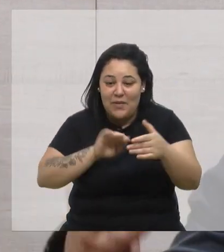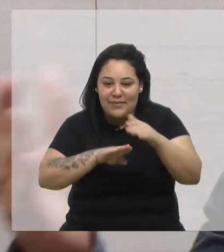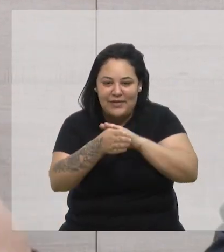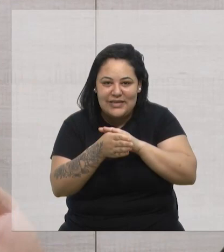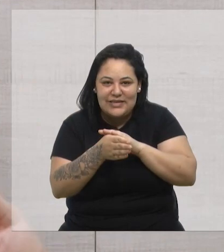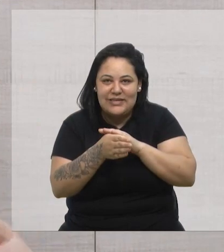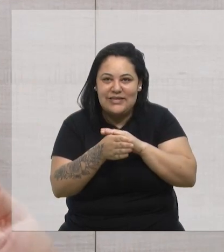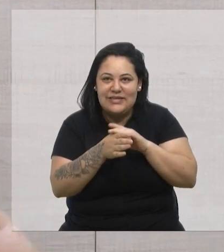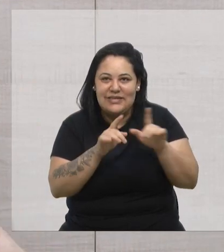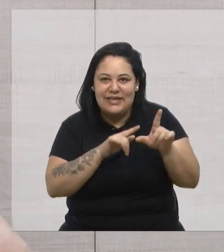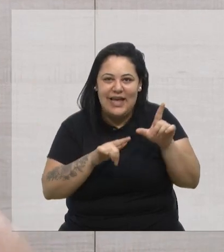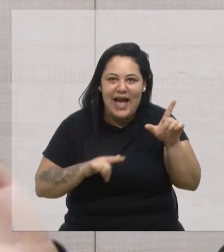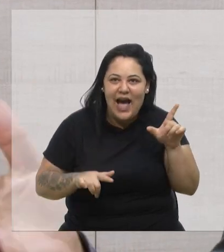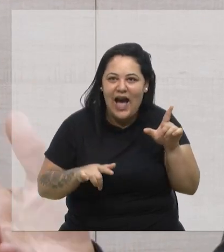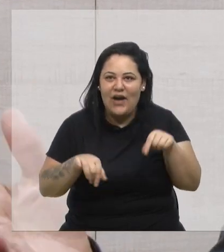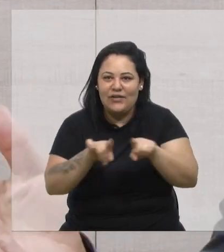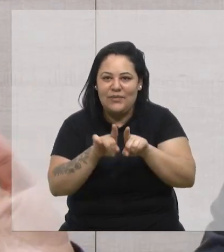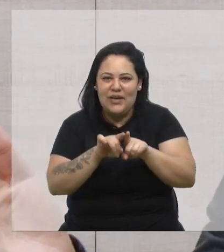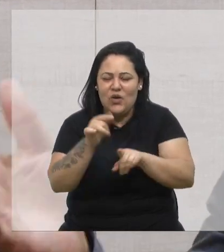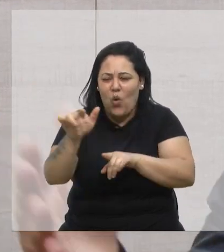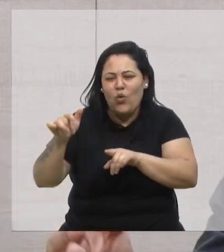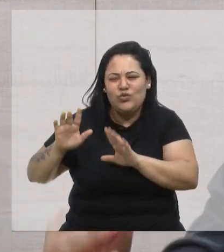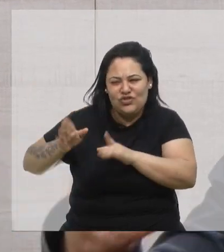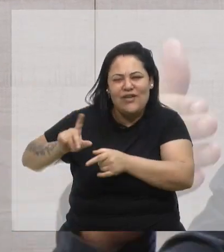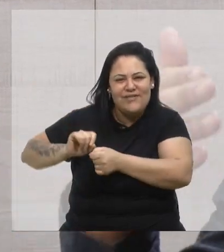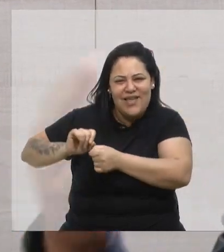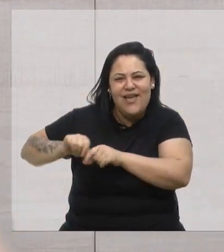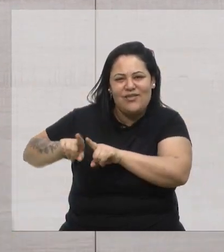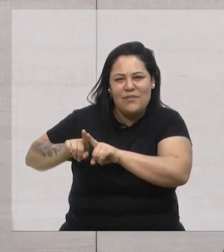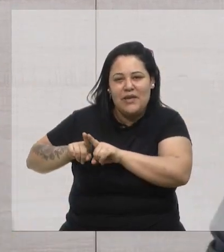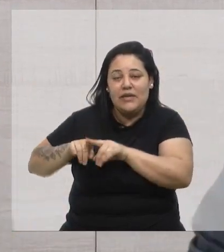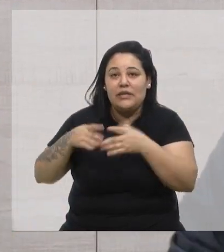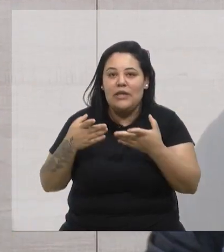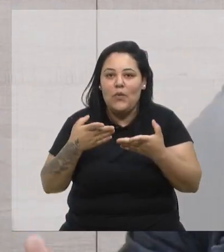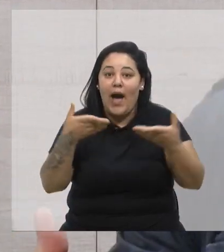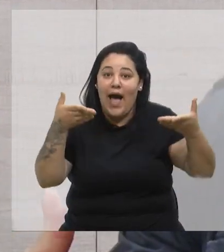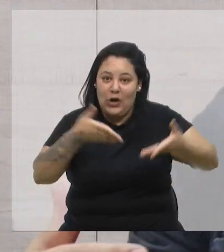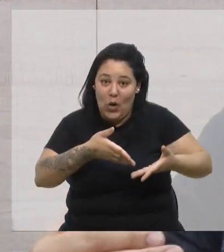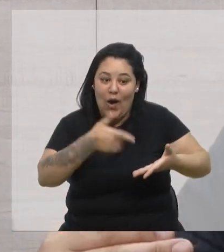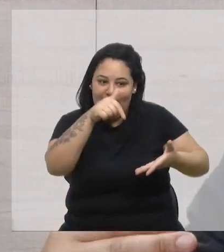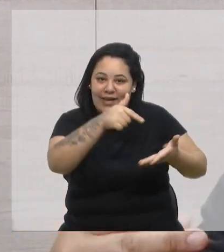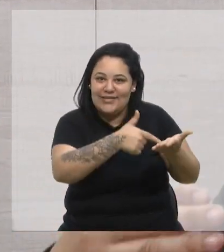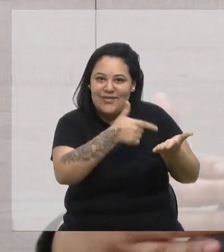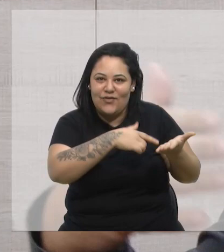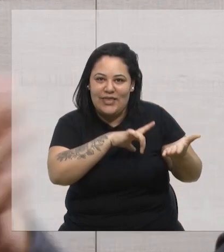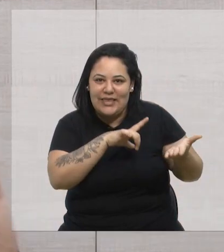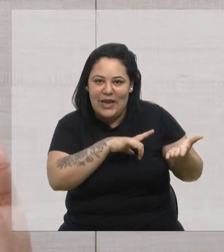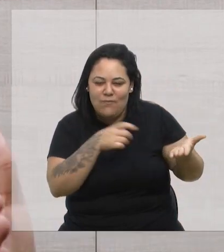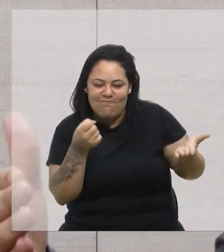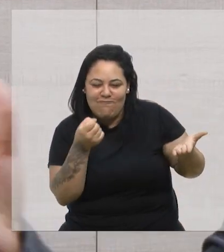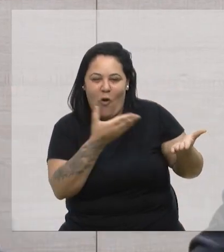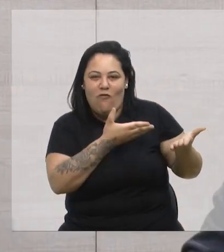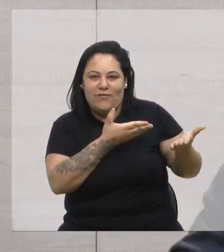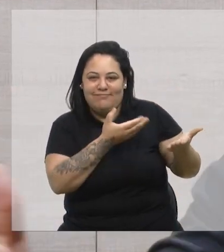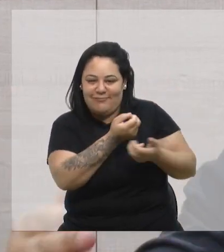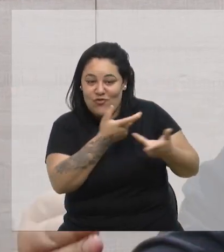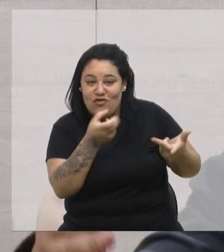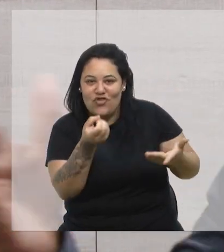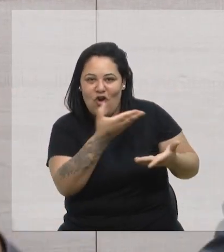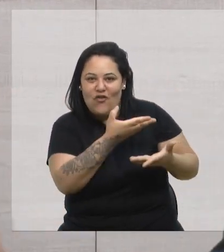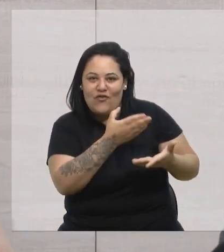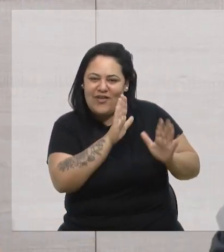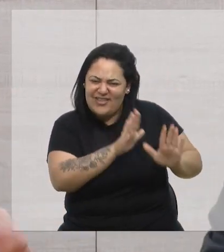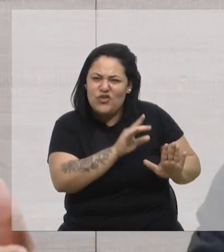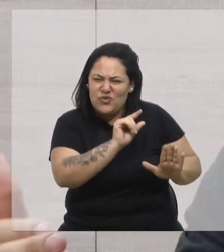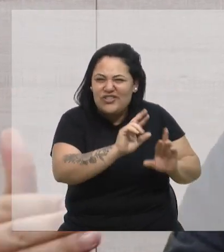adaptação literal que acaba ficando até meio datado, e outros já fizeram. Então tipo, dar um ar novo pra coisa, né? Deixar um